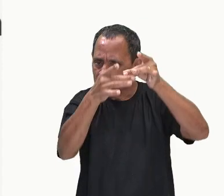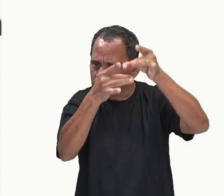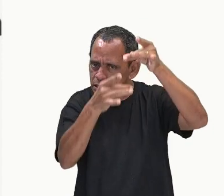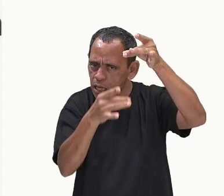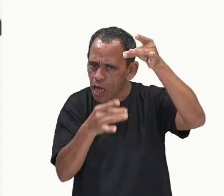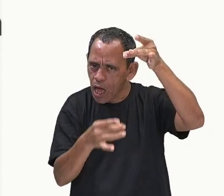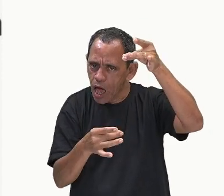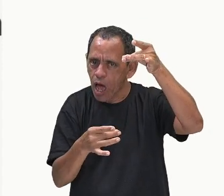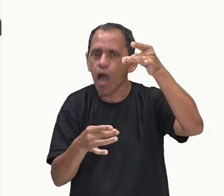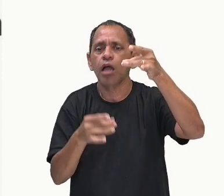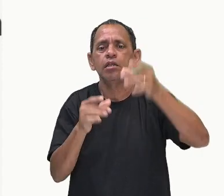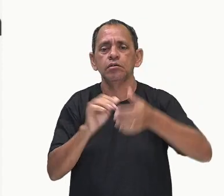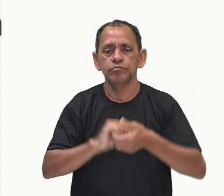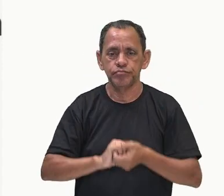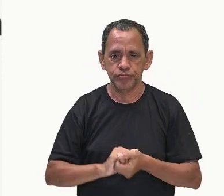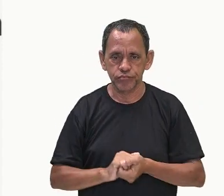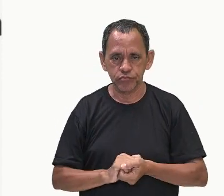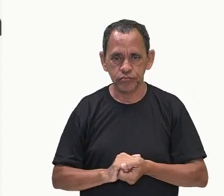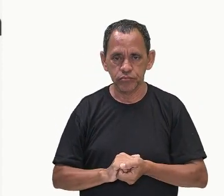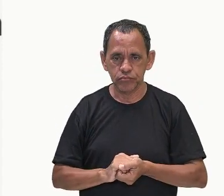região, tá?